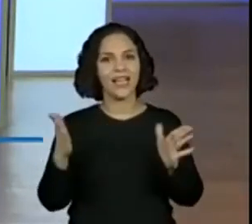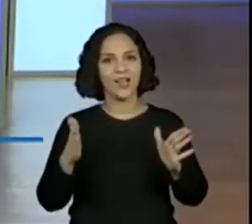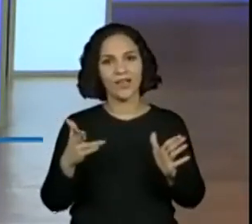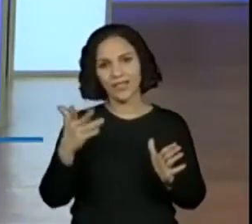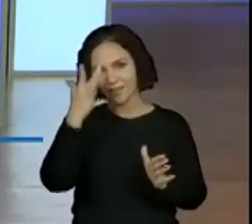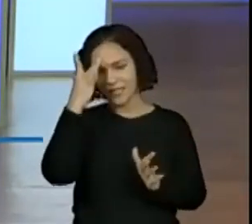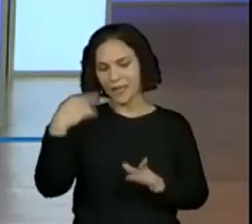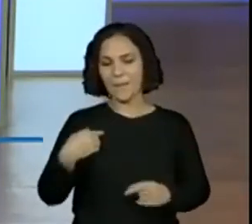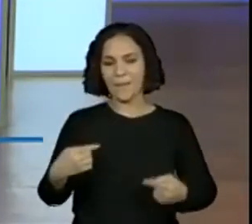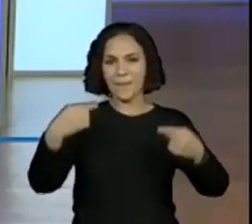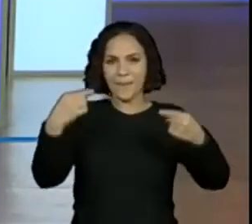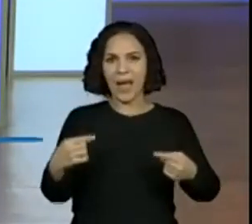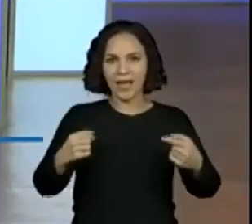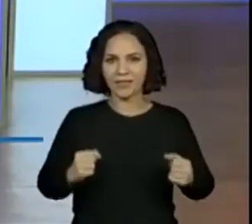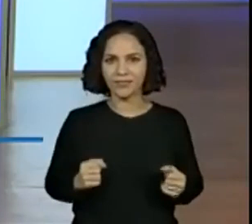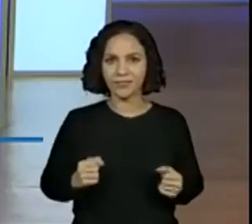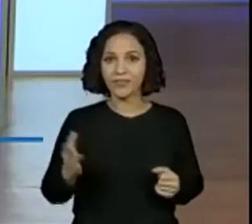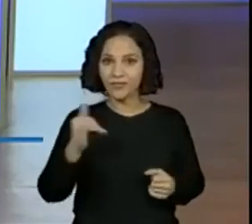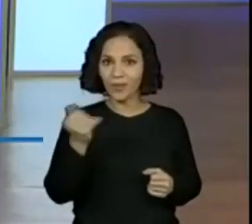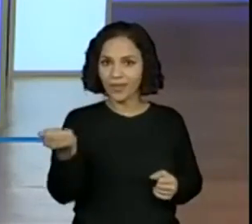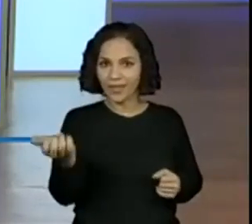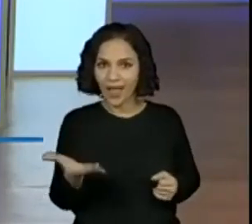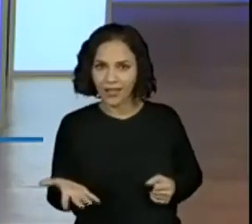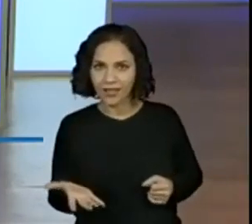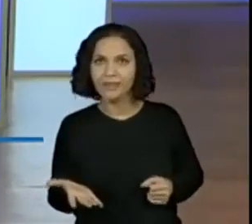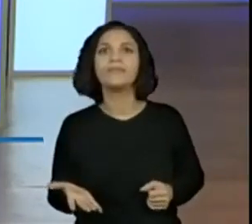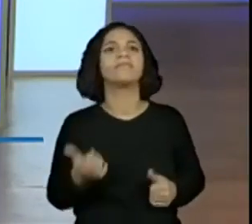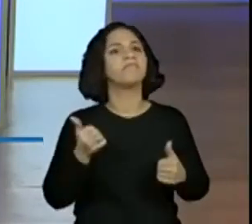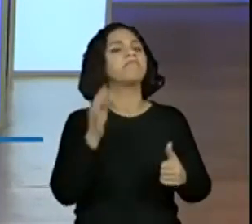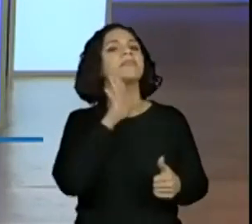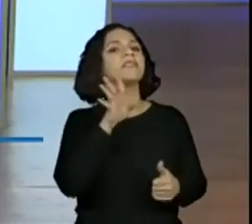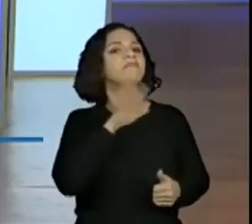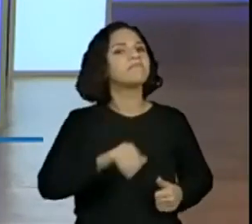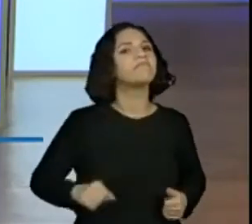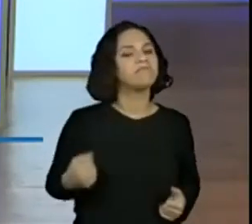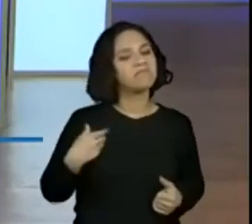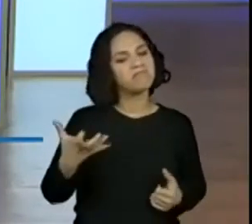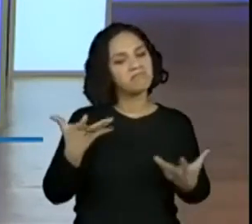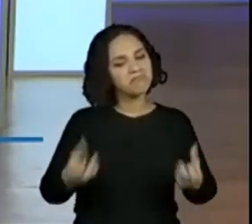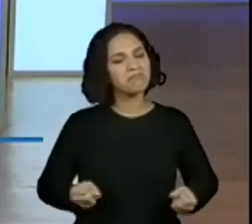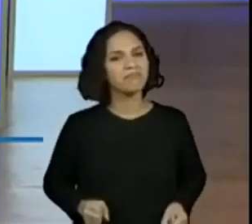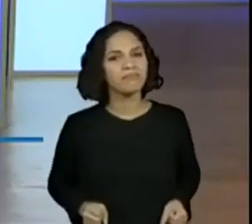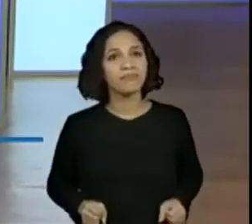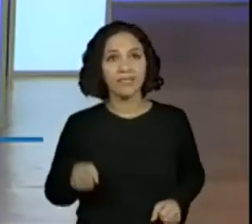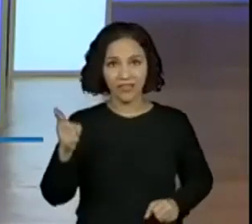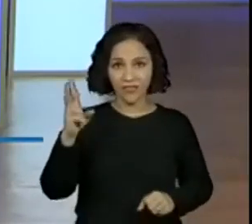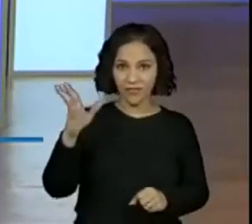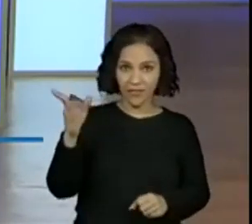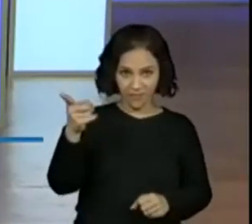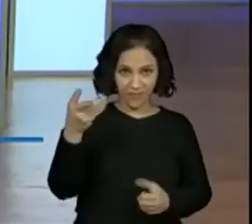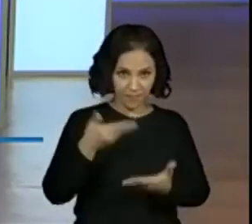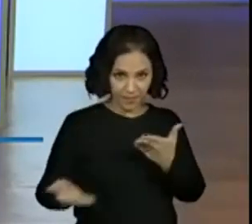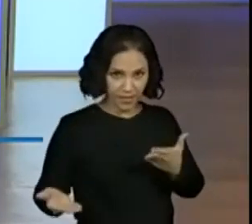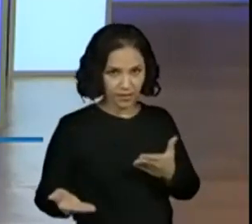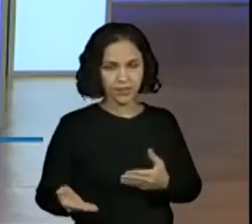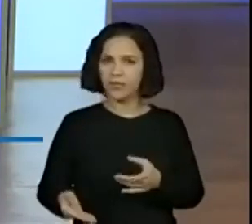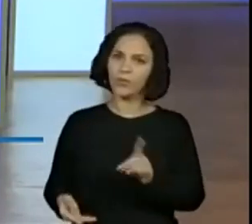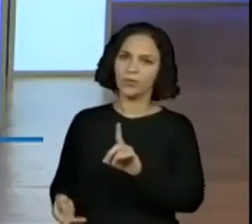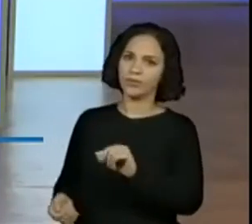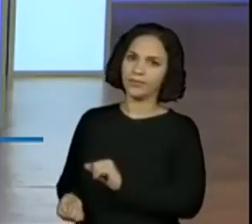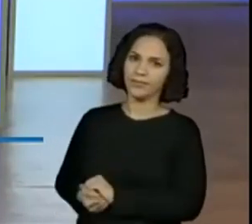mais competitiva da história que tal a gente obrigado Beleza bora e que tá você perder para mim não